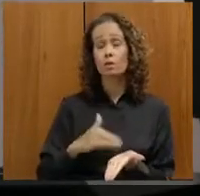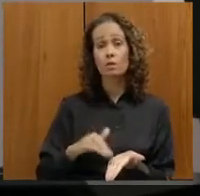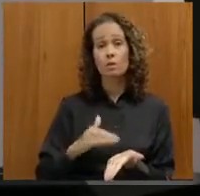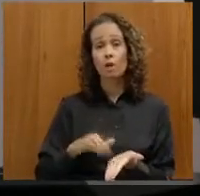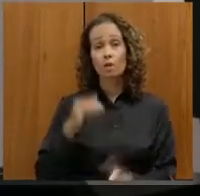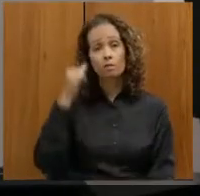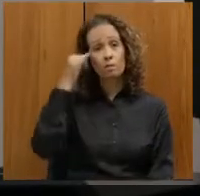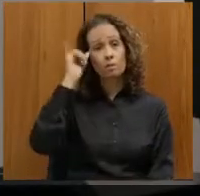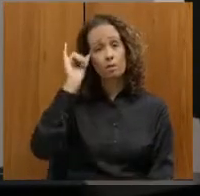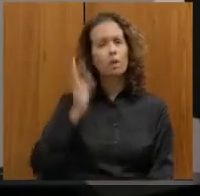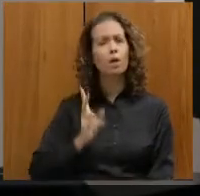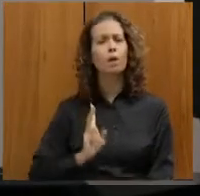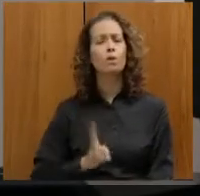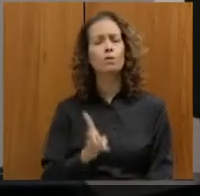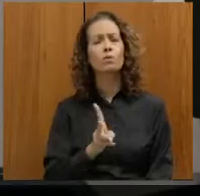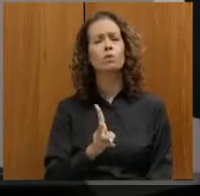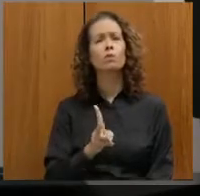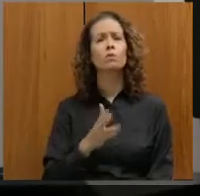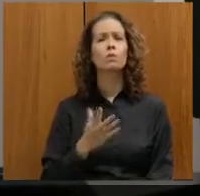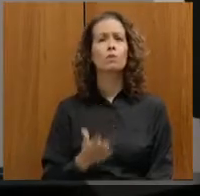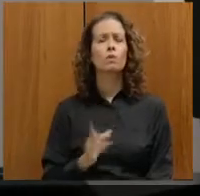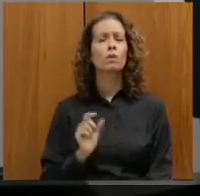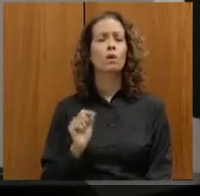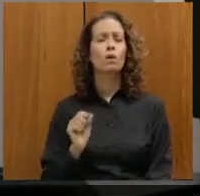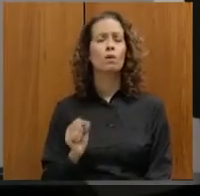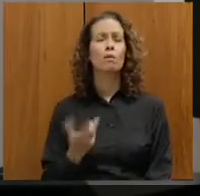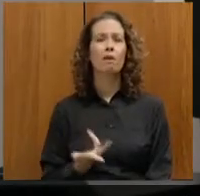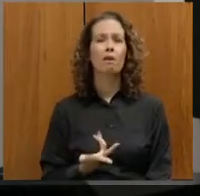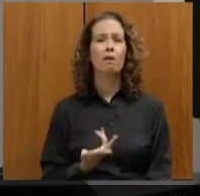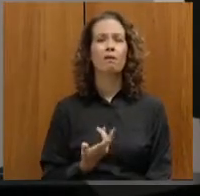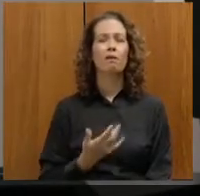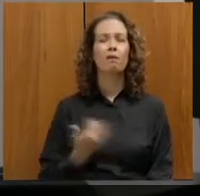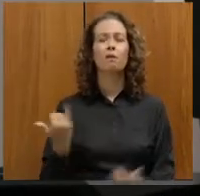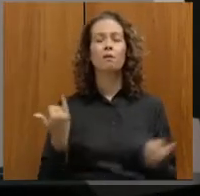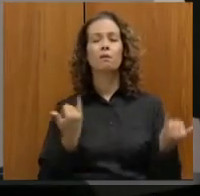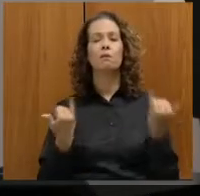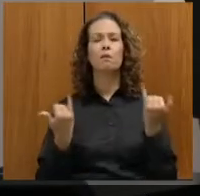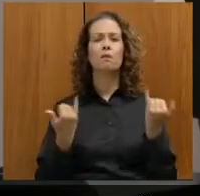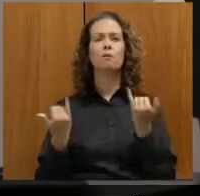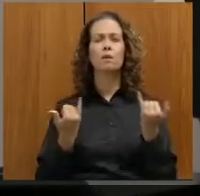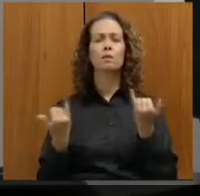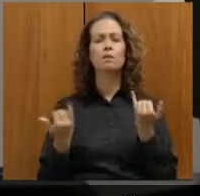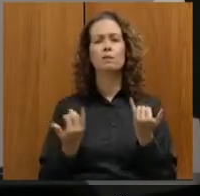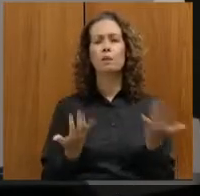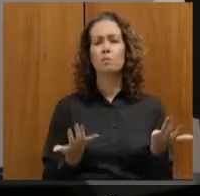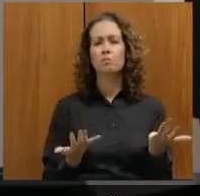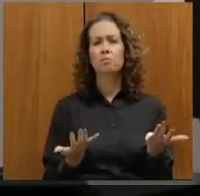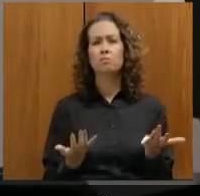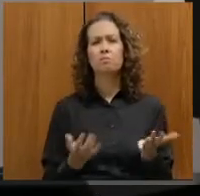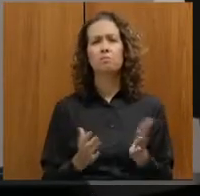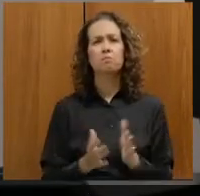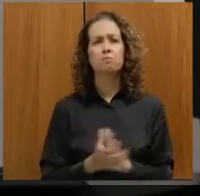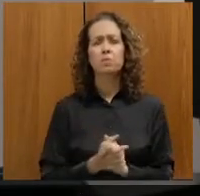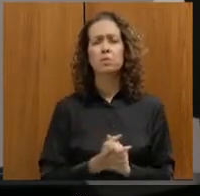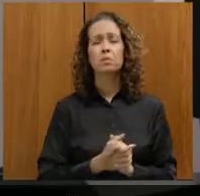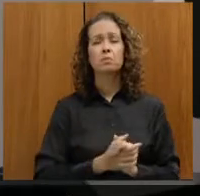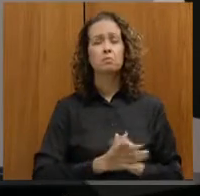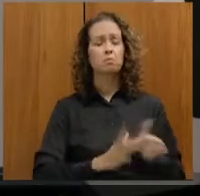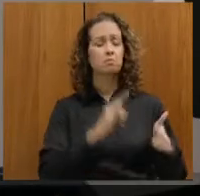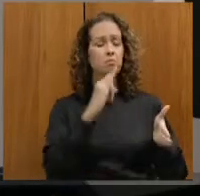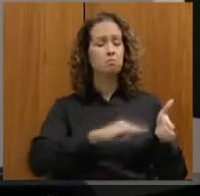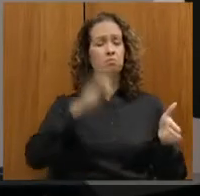e da Fazenda continua se apoiando num parecer que descobri decisão do supremo